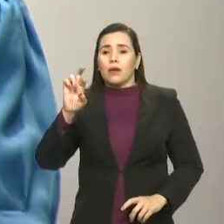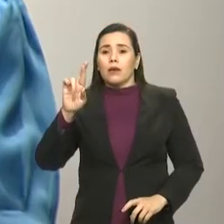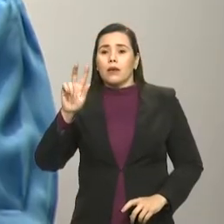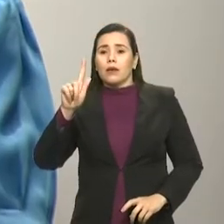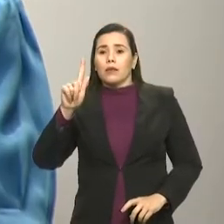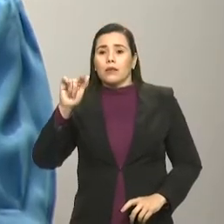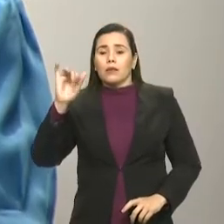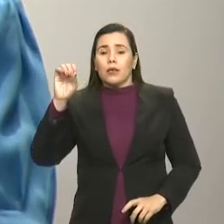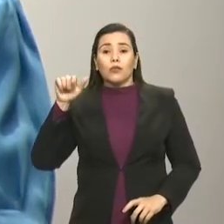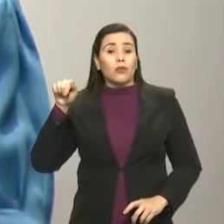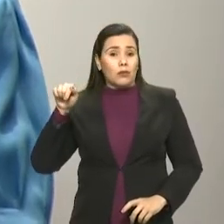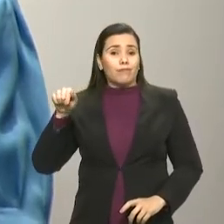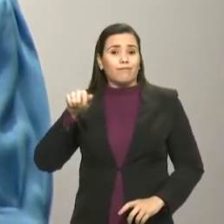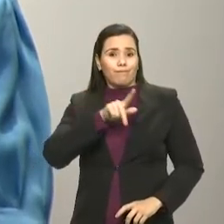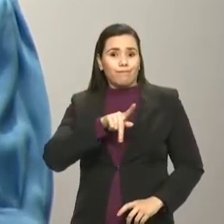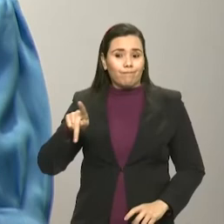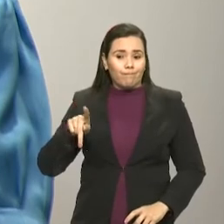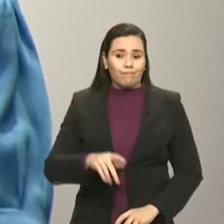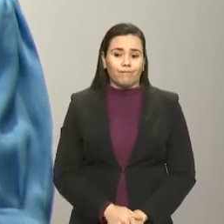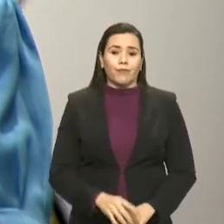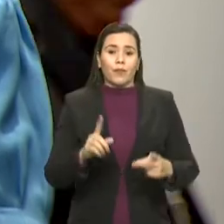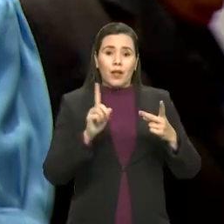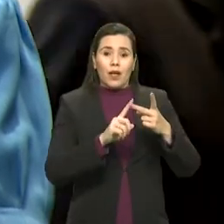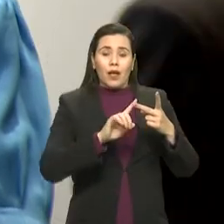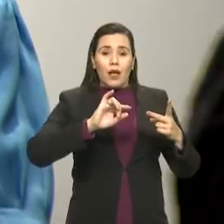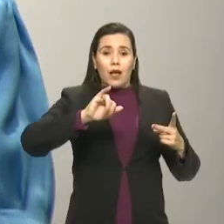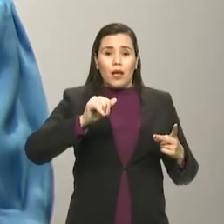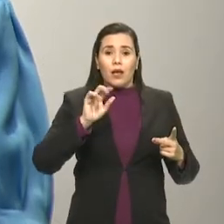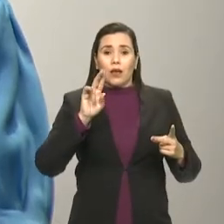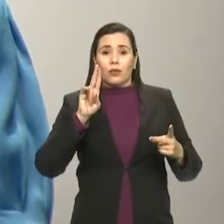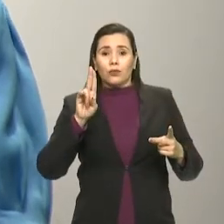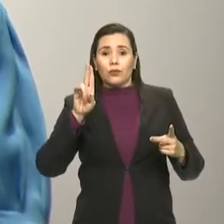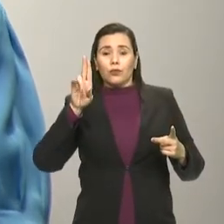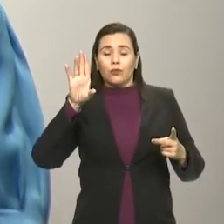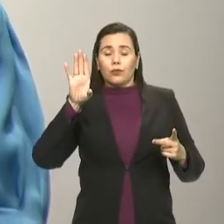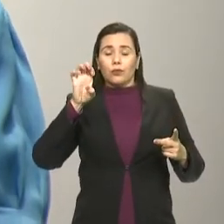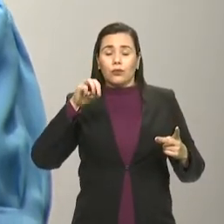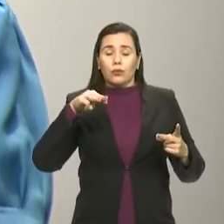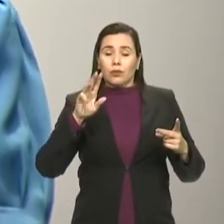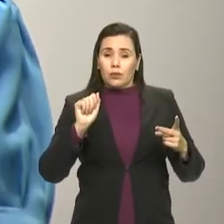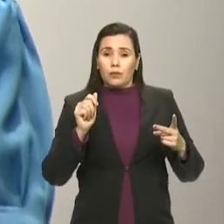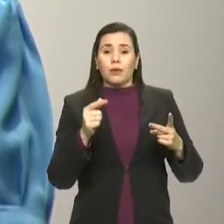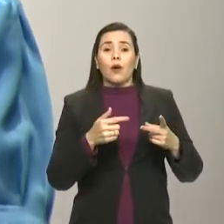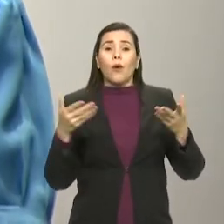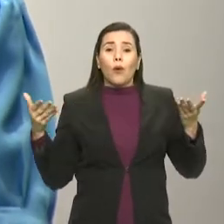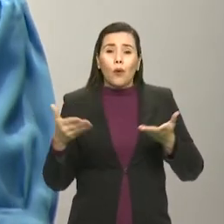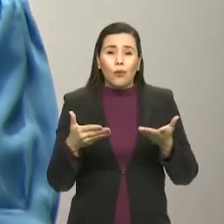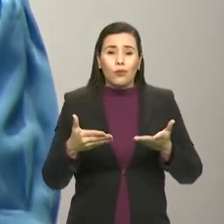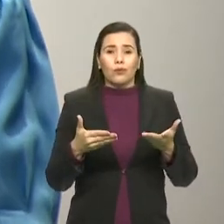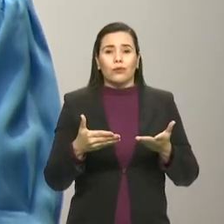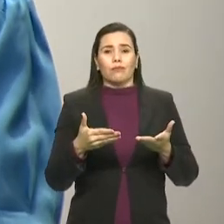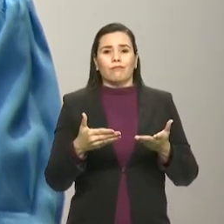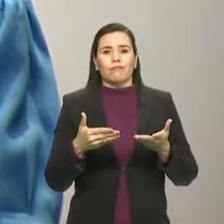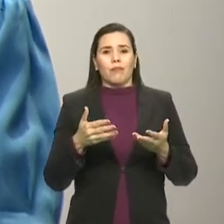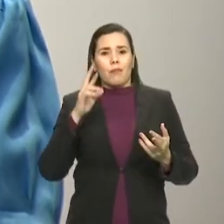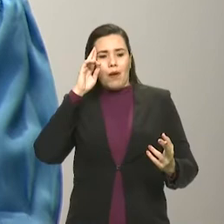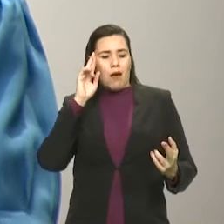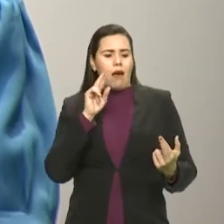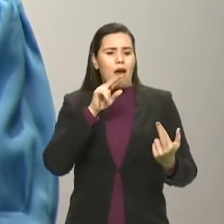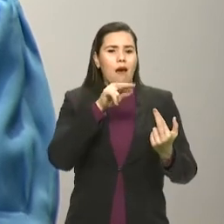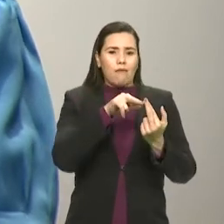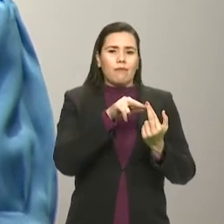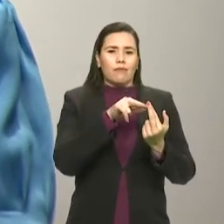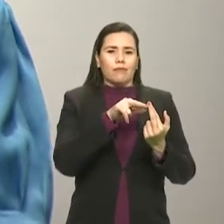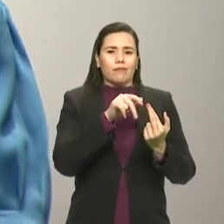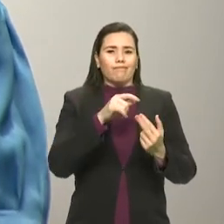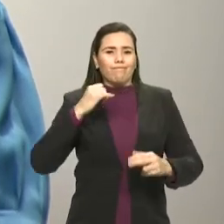é hoje a junta comercial mais rápida do Brasil e uma referência para os demais estados na